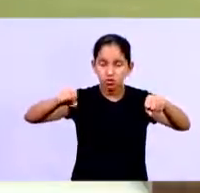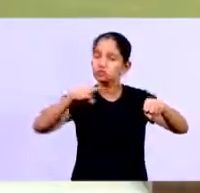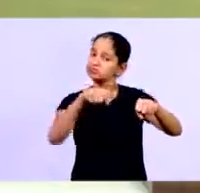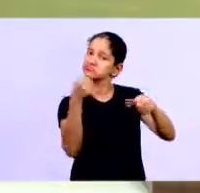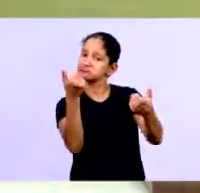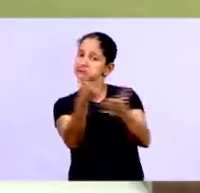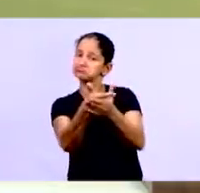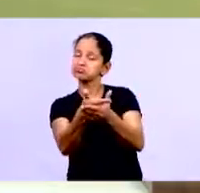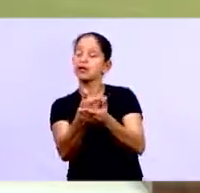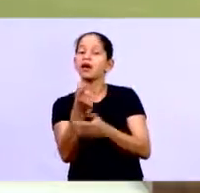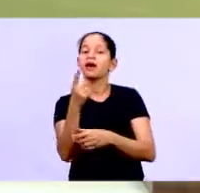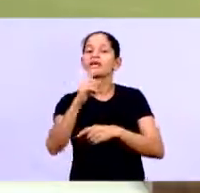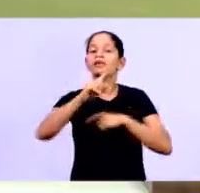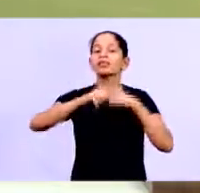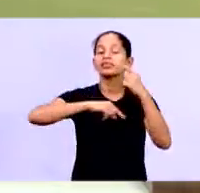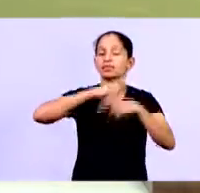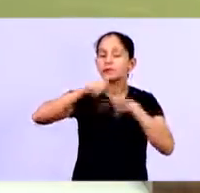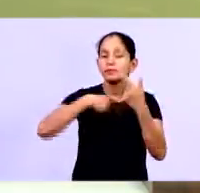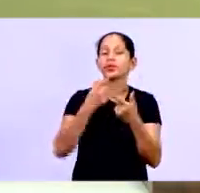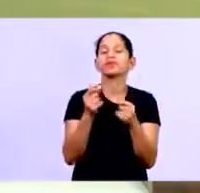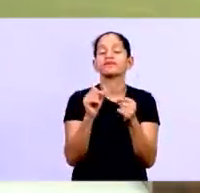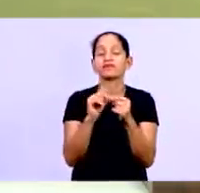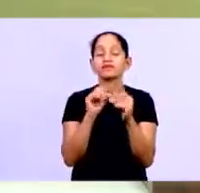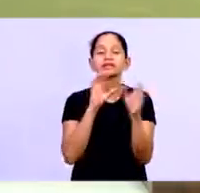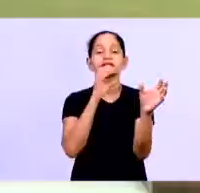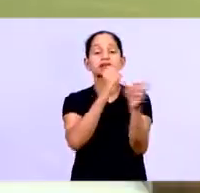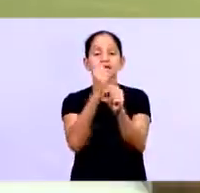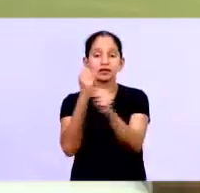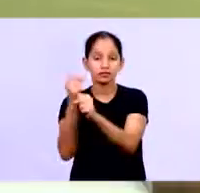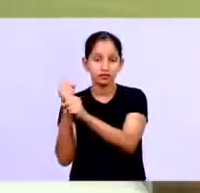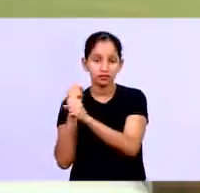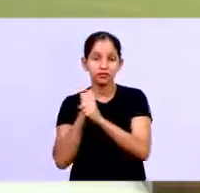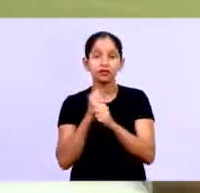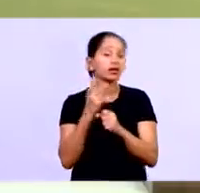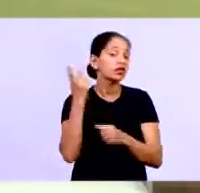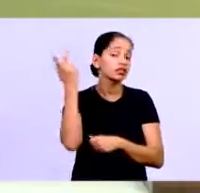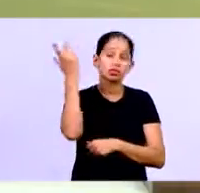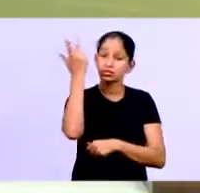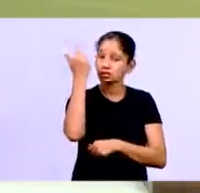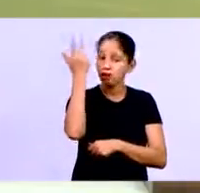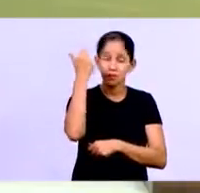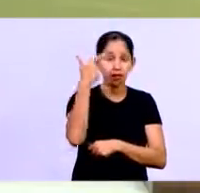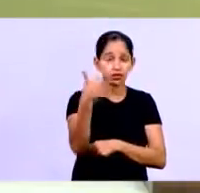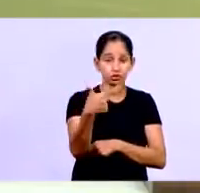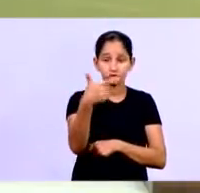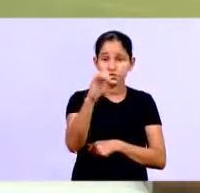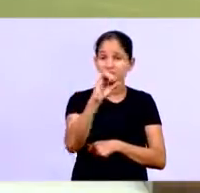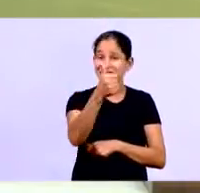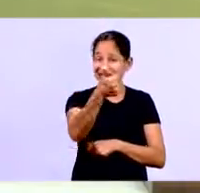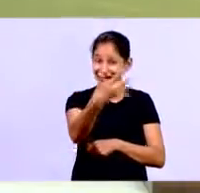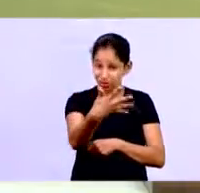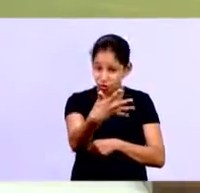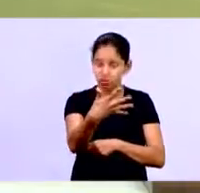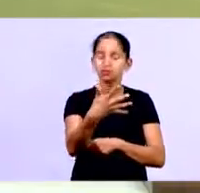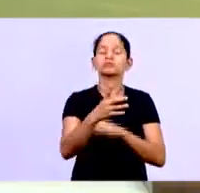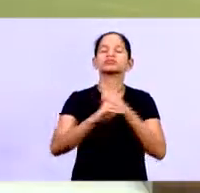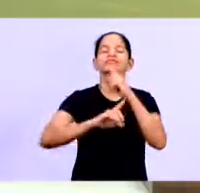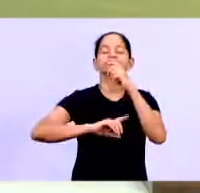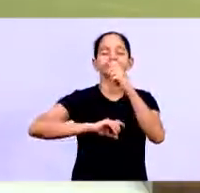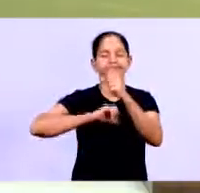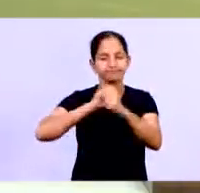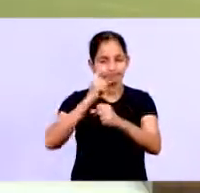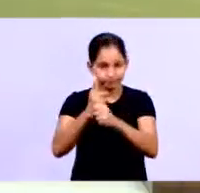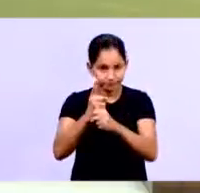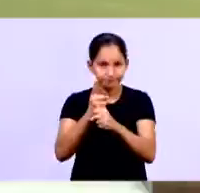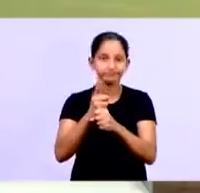consórcio, essa moto eu vou calcular o valor das parcelas em cima da moto 2014. O ano que vem, eles vão calcular o valor